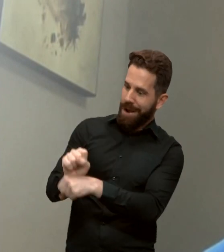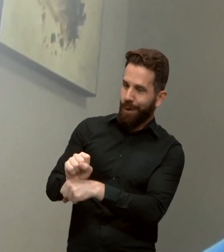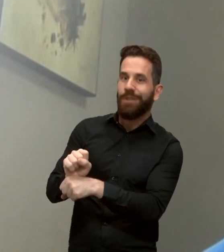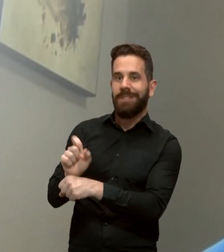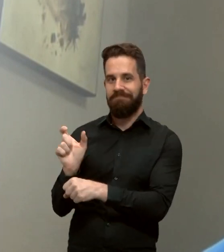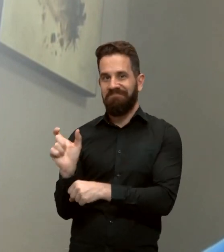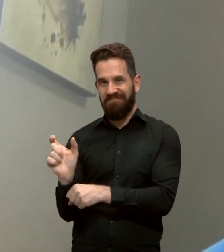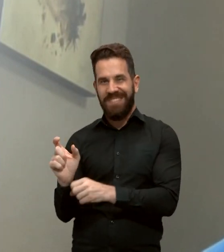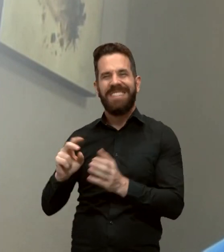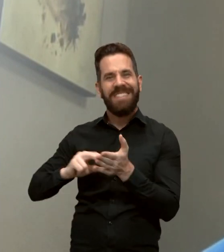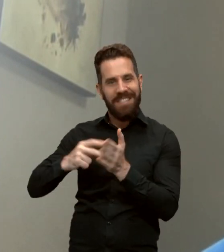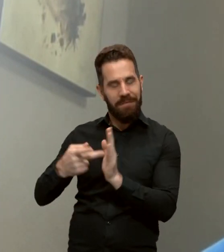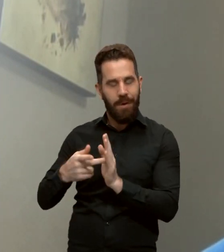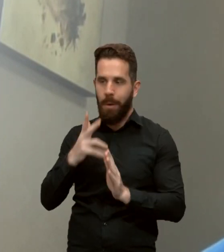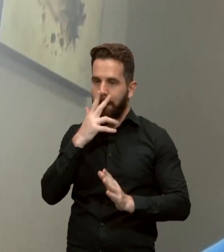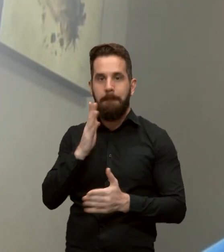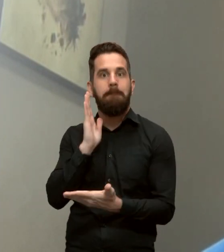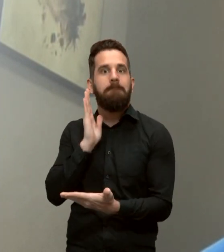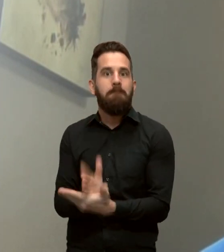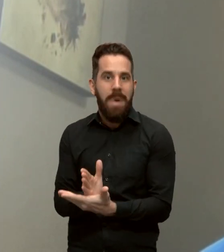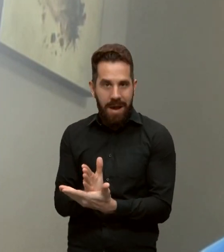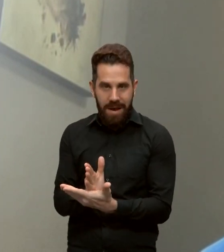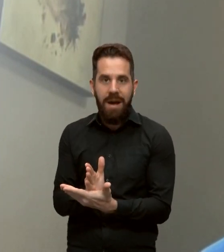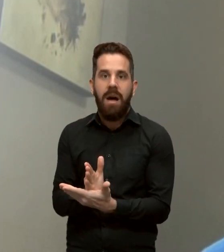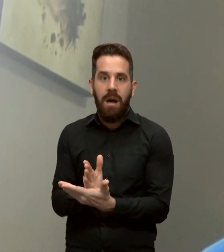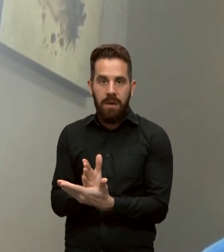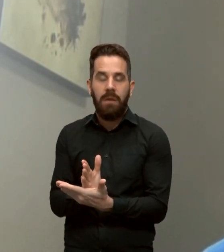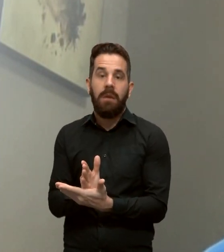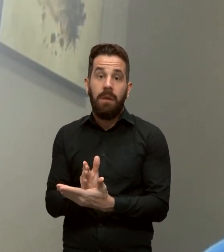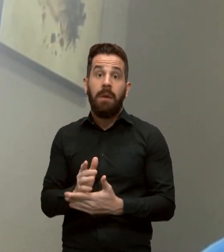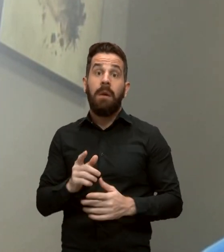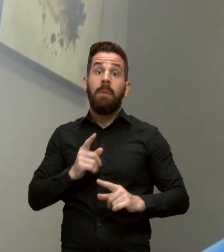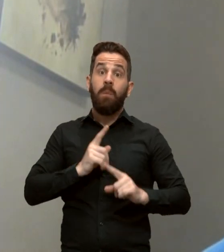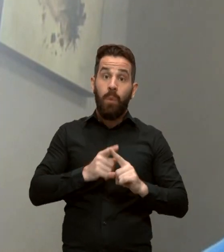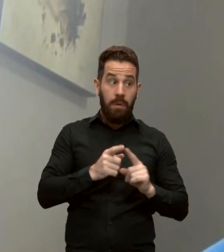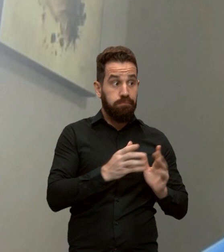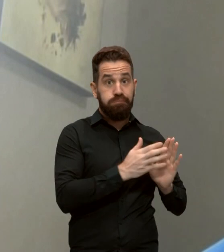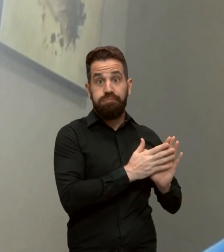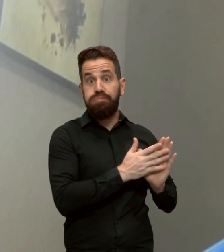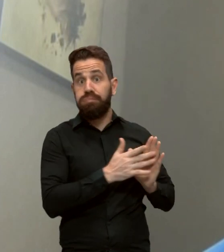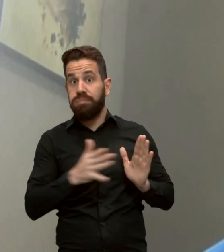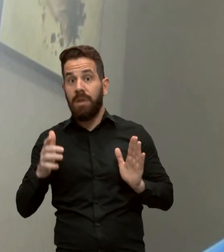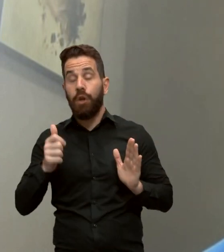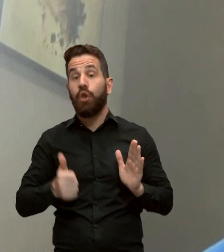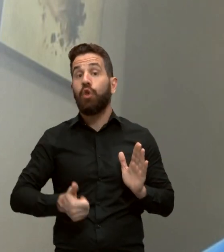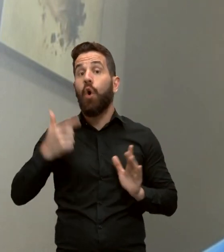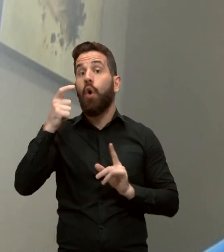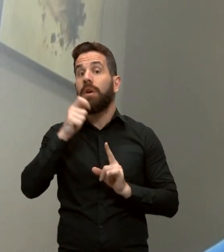retrospectivo, porque você considera a menopausa quando a mulher fica 12 meses sem